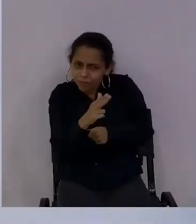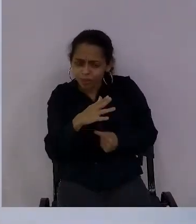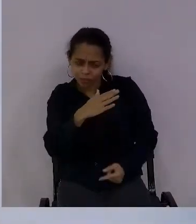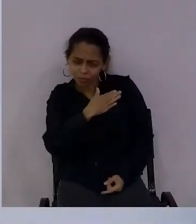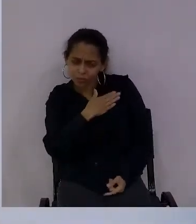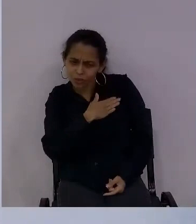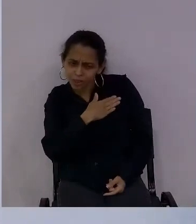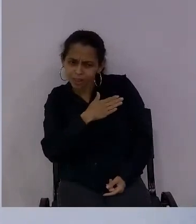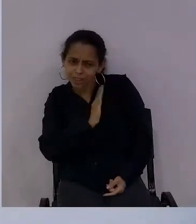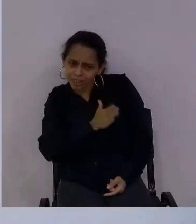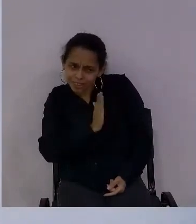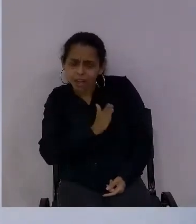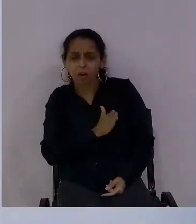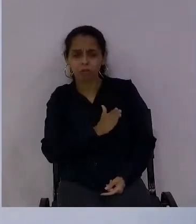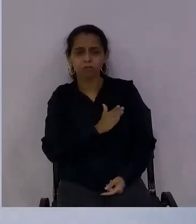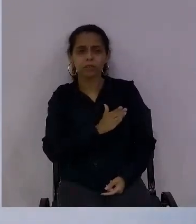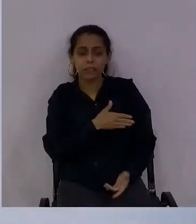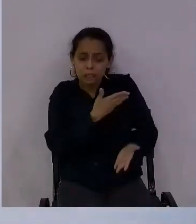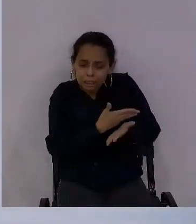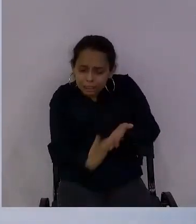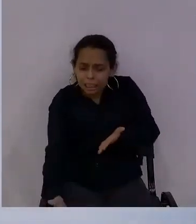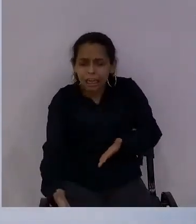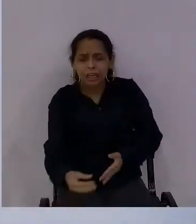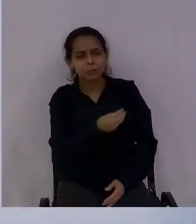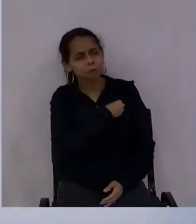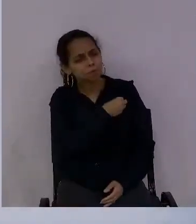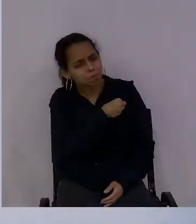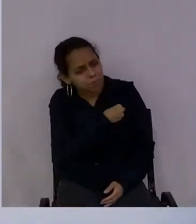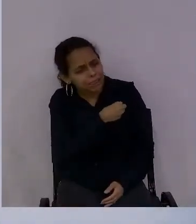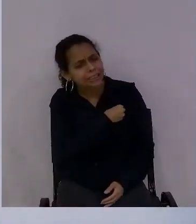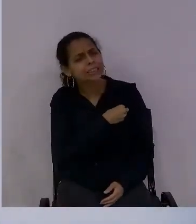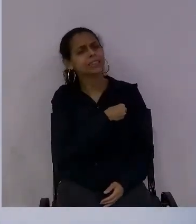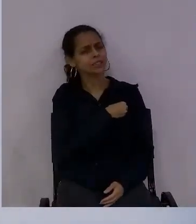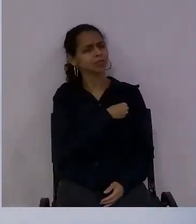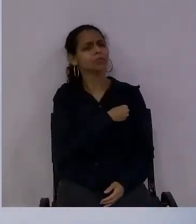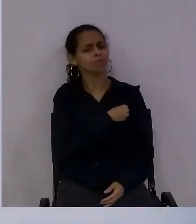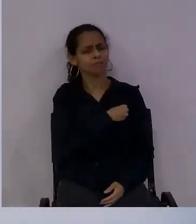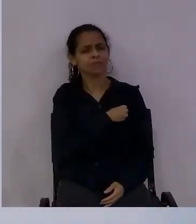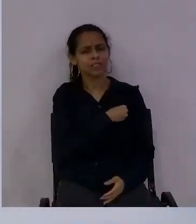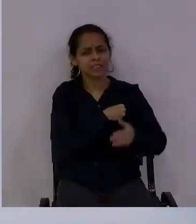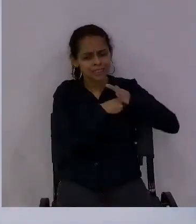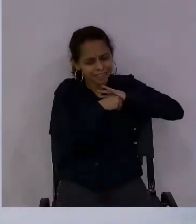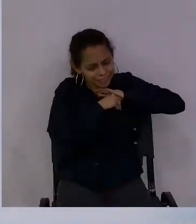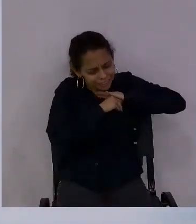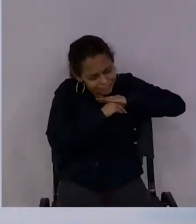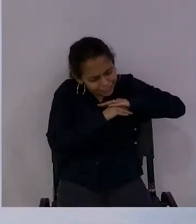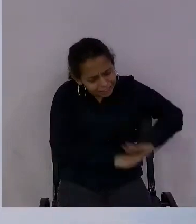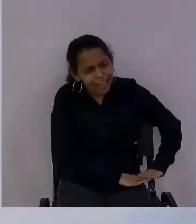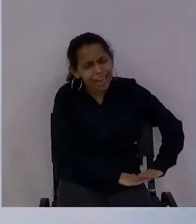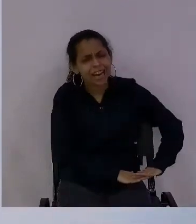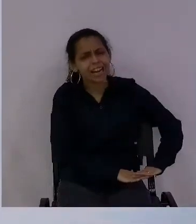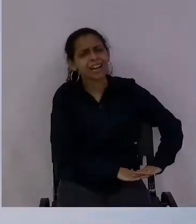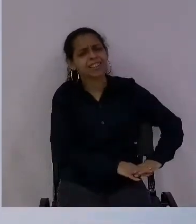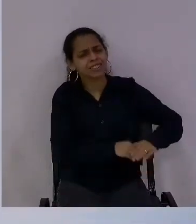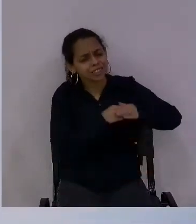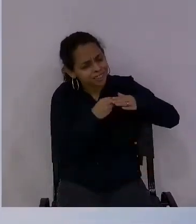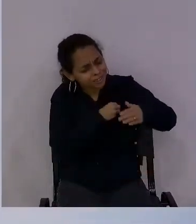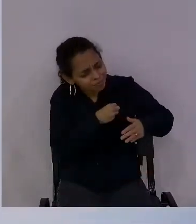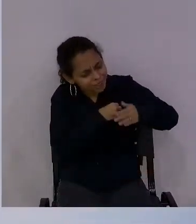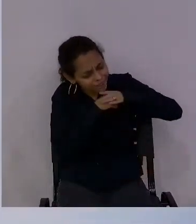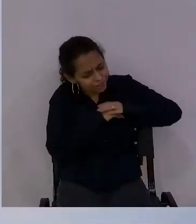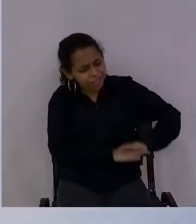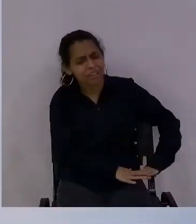nós falamos da remoção do pecado, estamos falando de remover a carnalidade, a pecaminosidade do